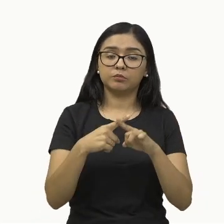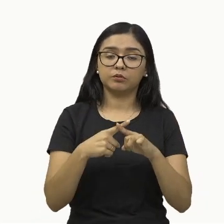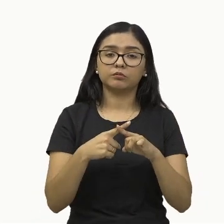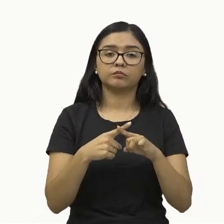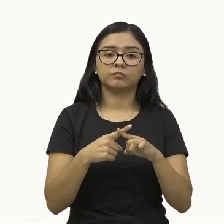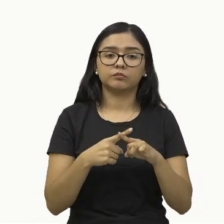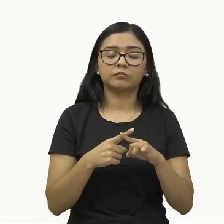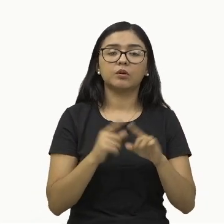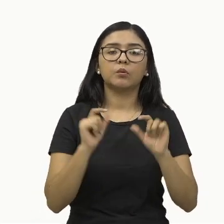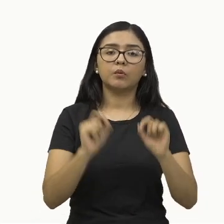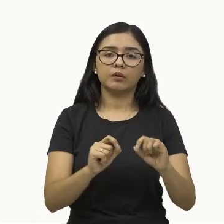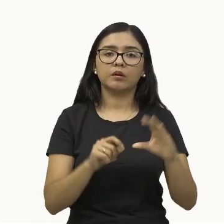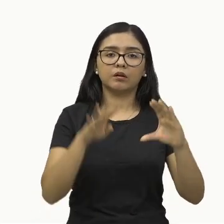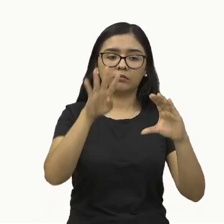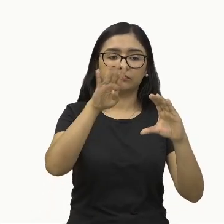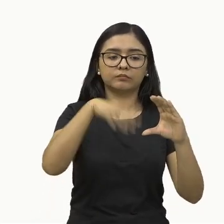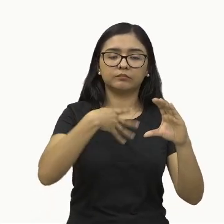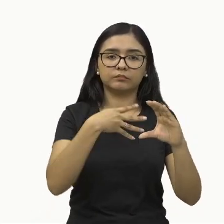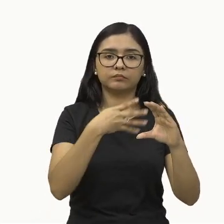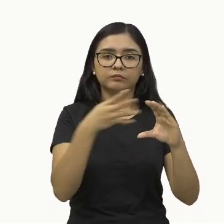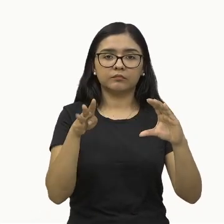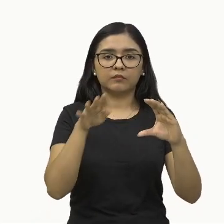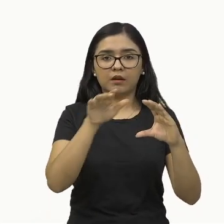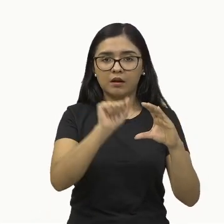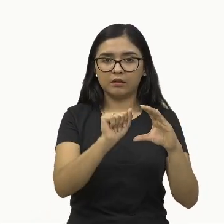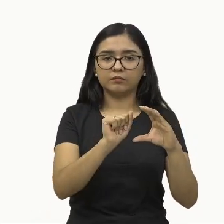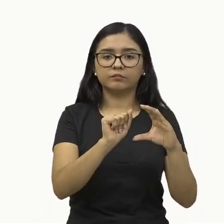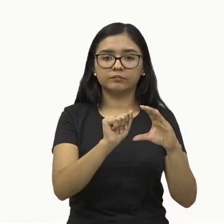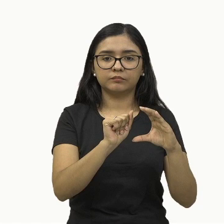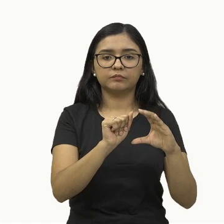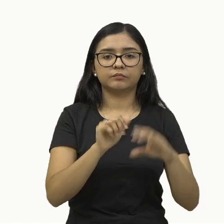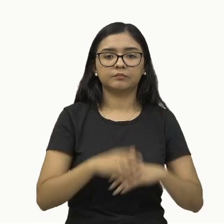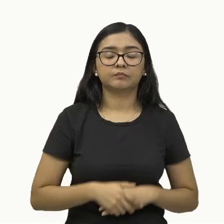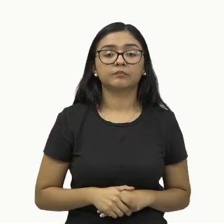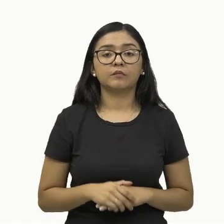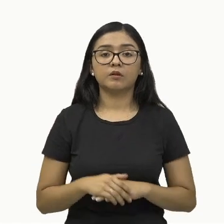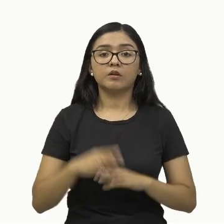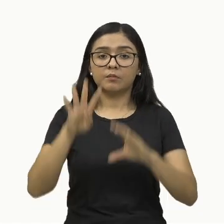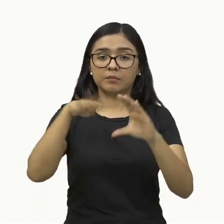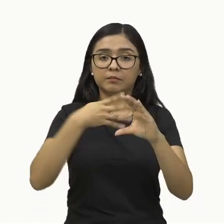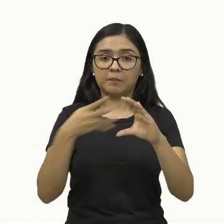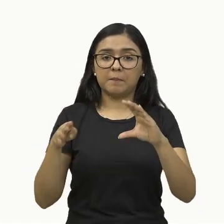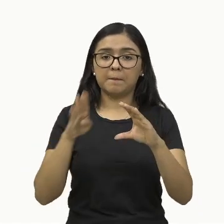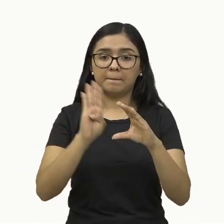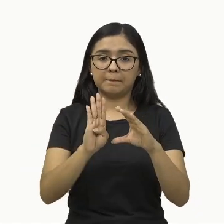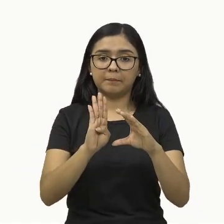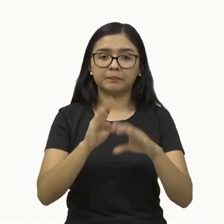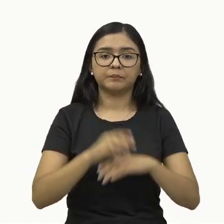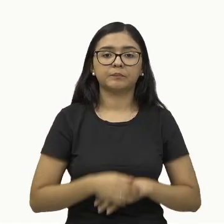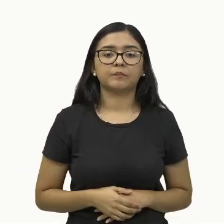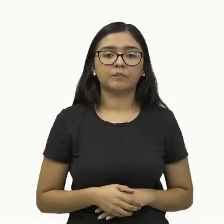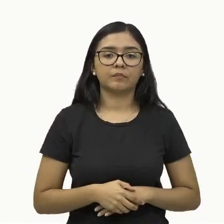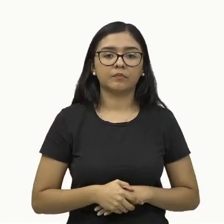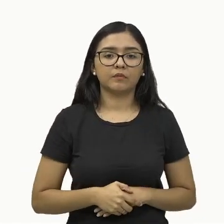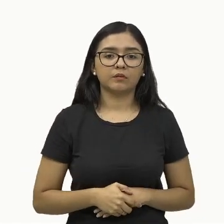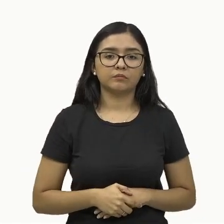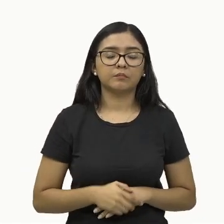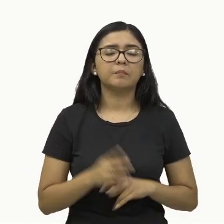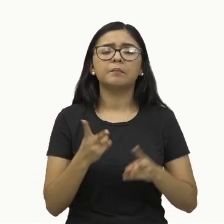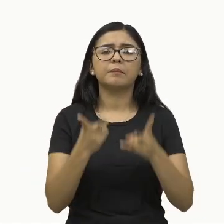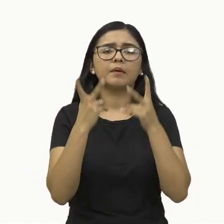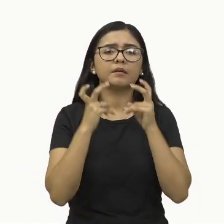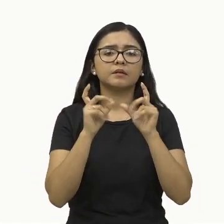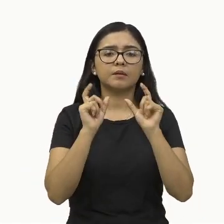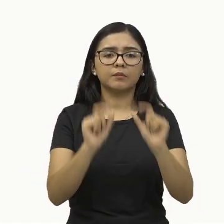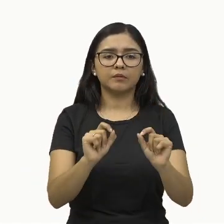matriz A de ordem 2 por 3 por uma matriz B de ordem 3 por 2, observe que